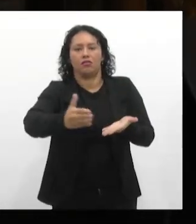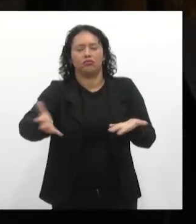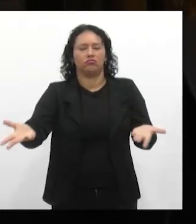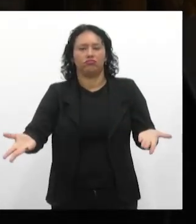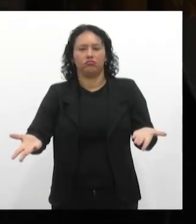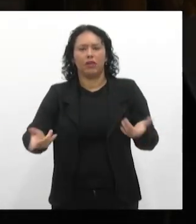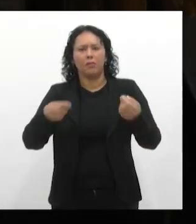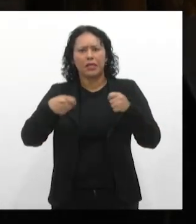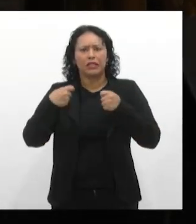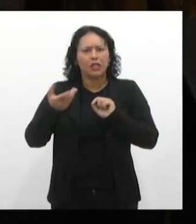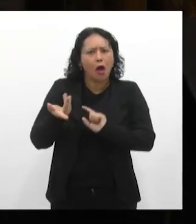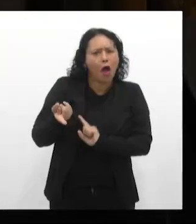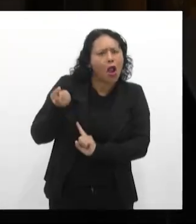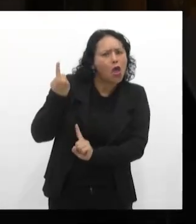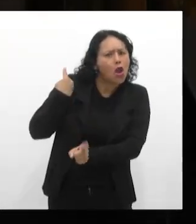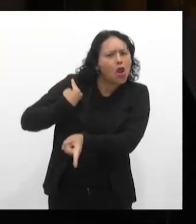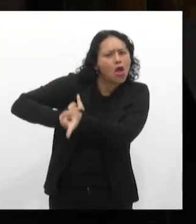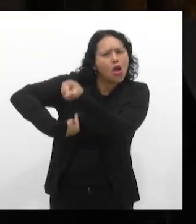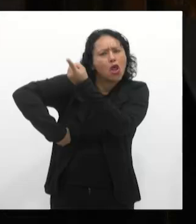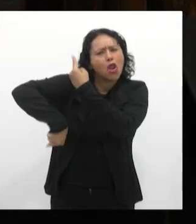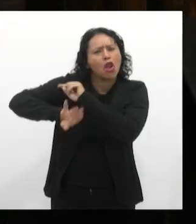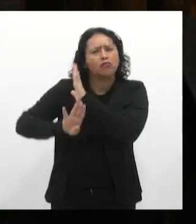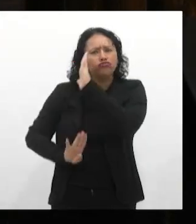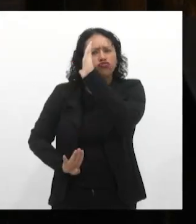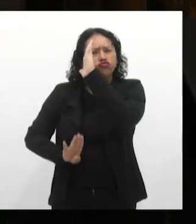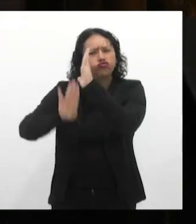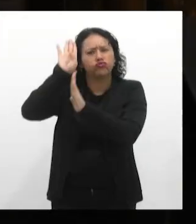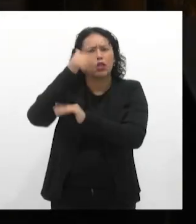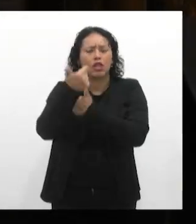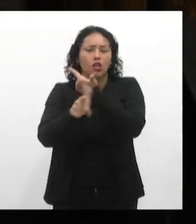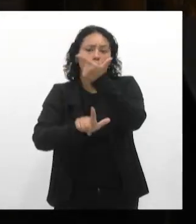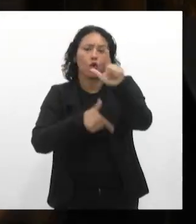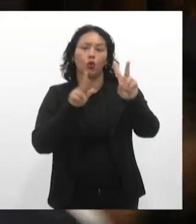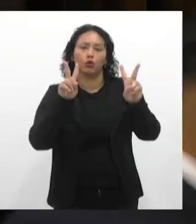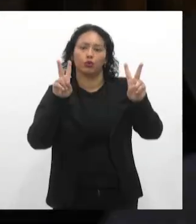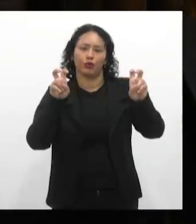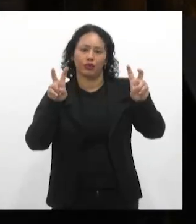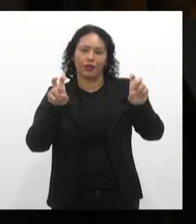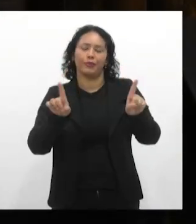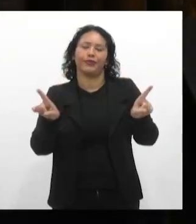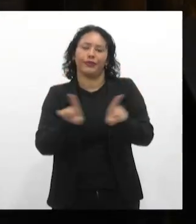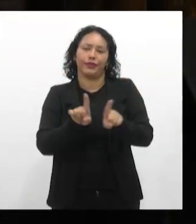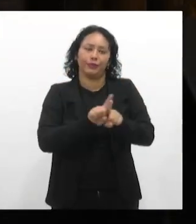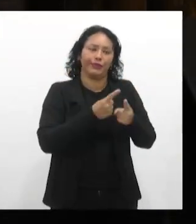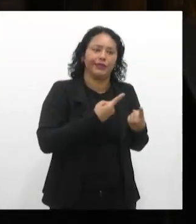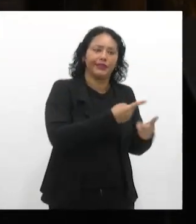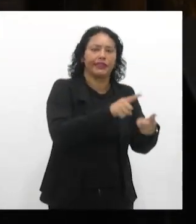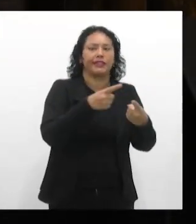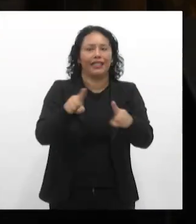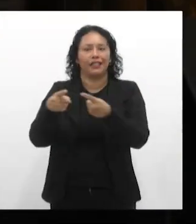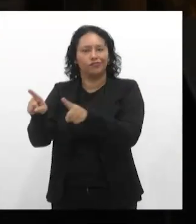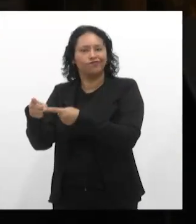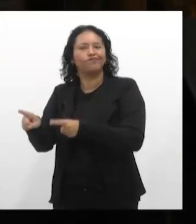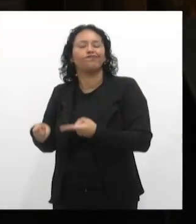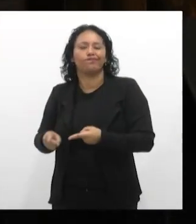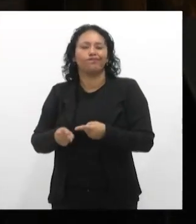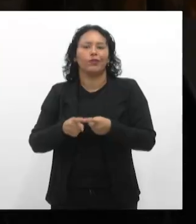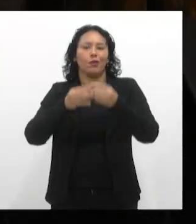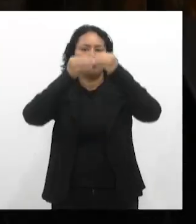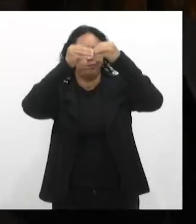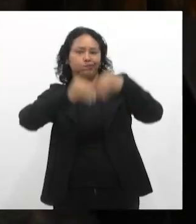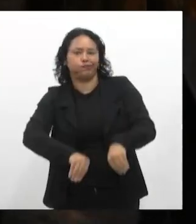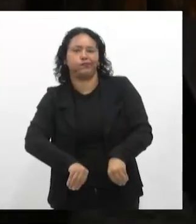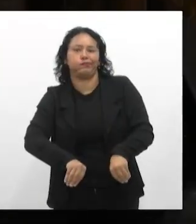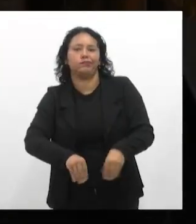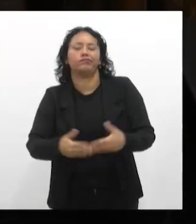avançar mais em outras questões que nós estamos sendo também duramente prejudicados,